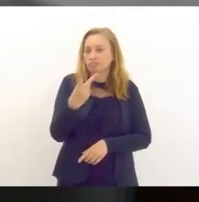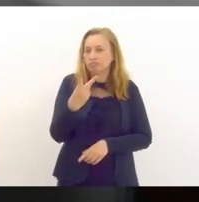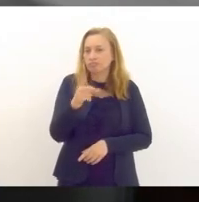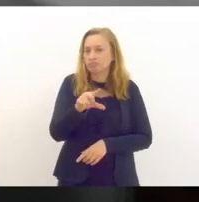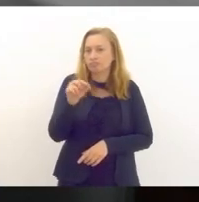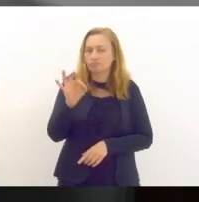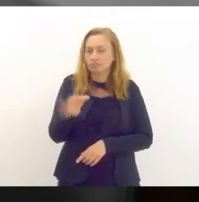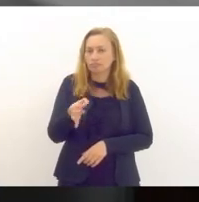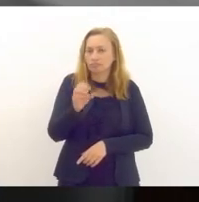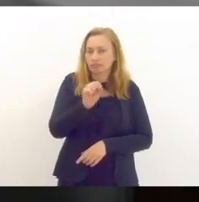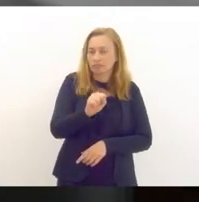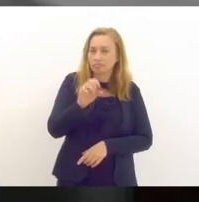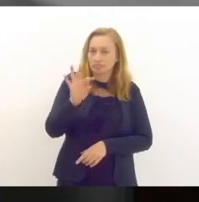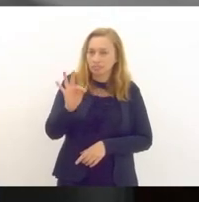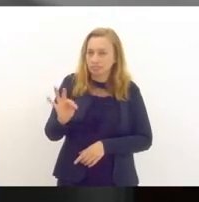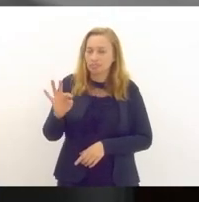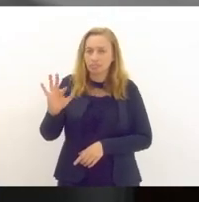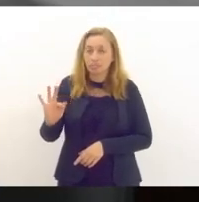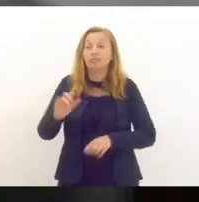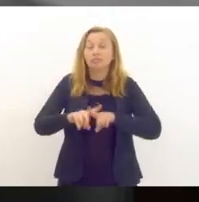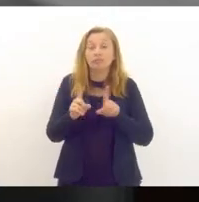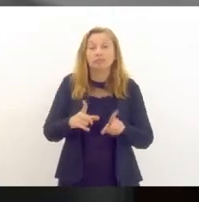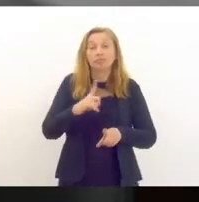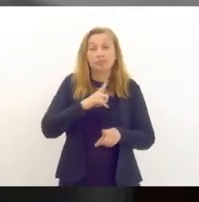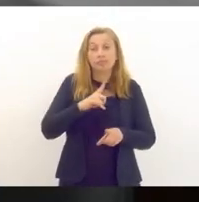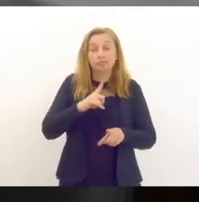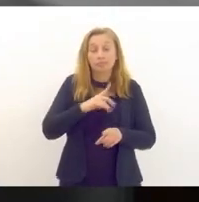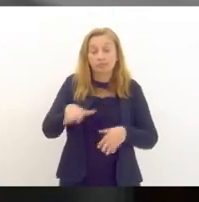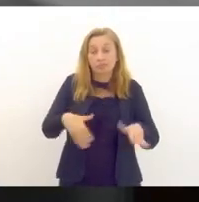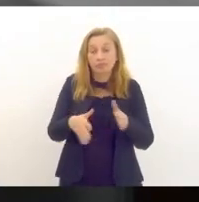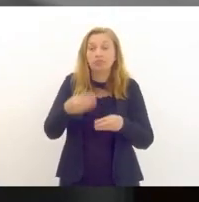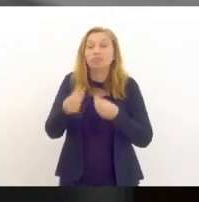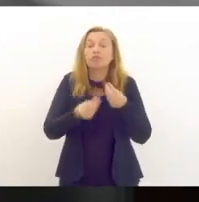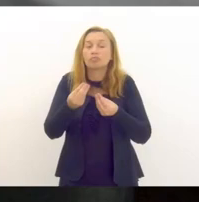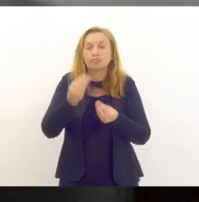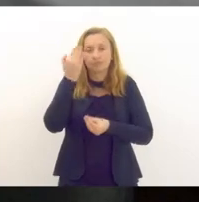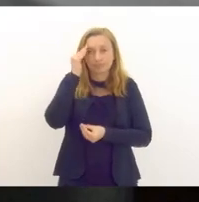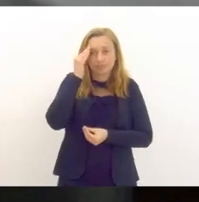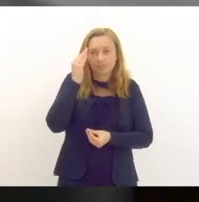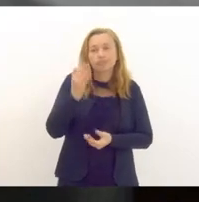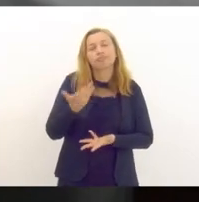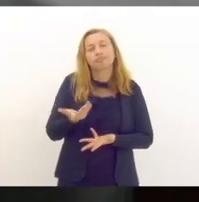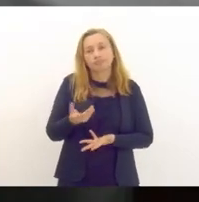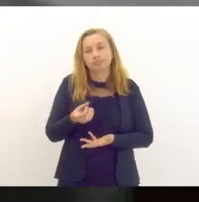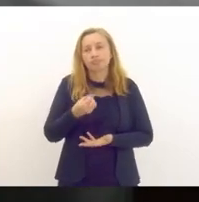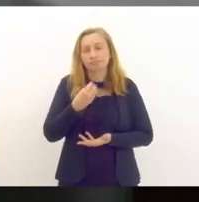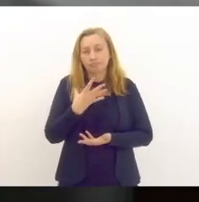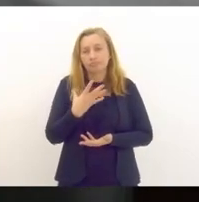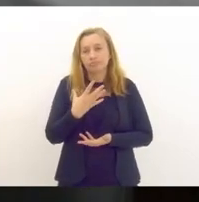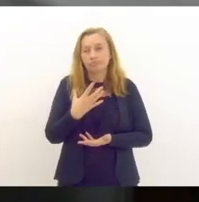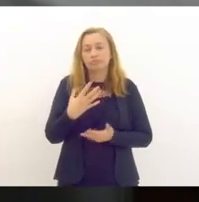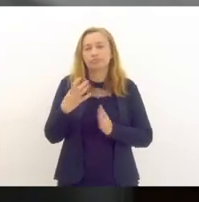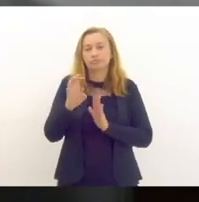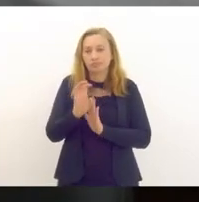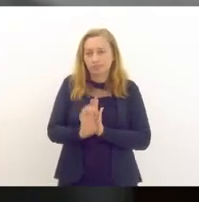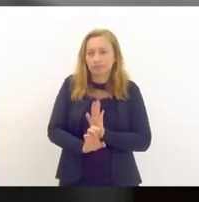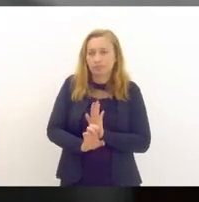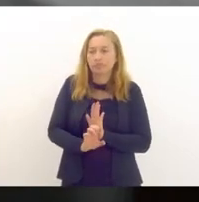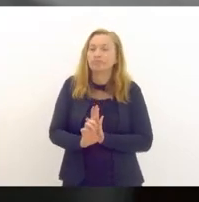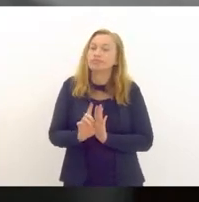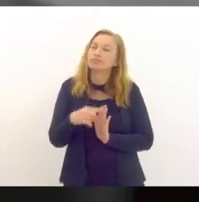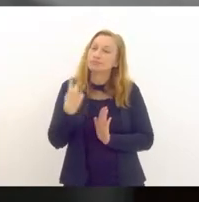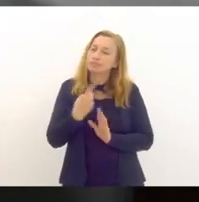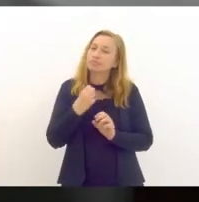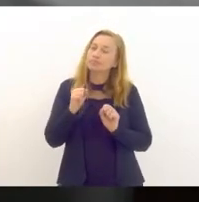no STF mas pelo menos teremos algum Norte de como será o entendimento Então acho que isso será balizador até para as emendas que nós